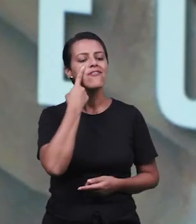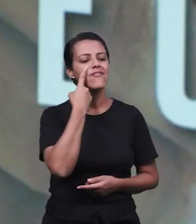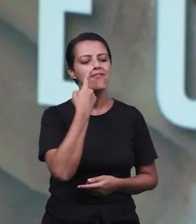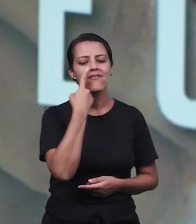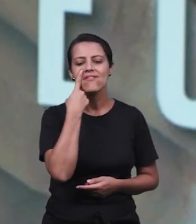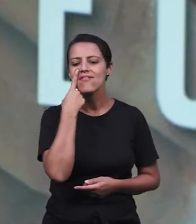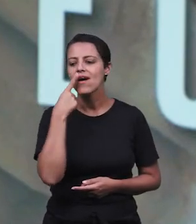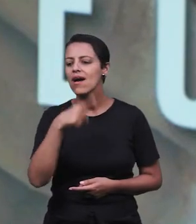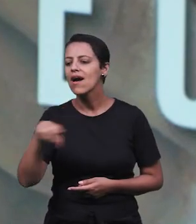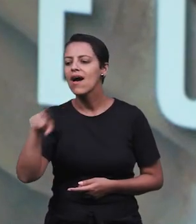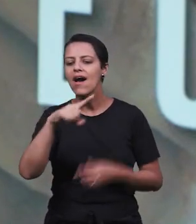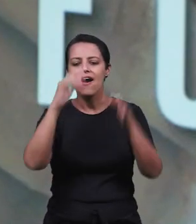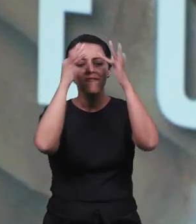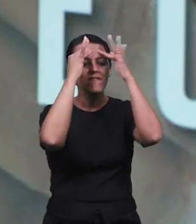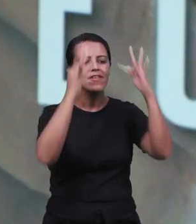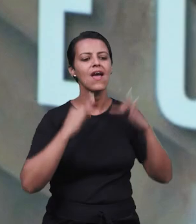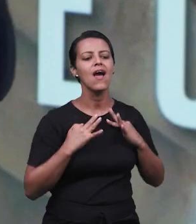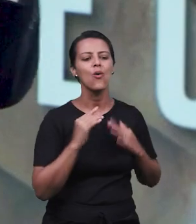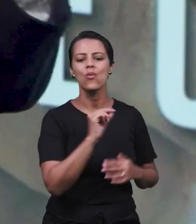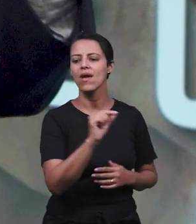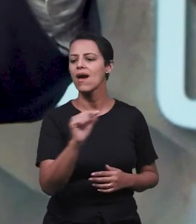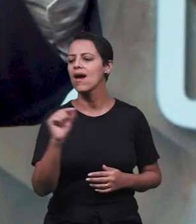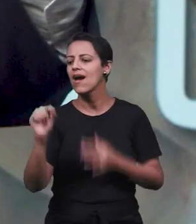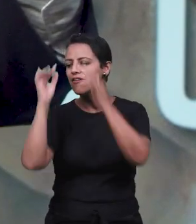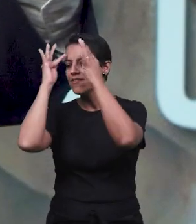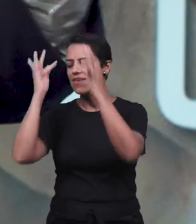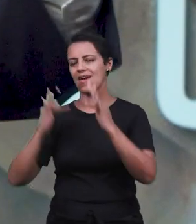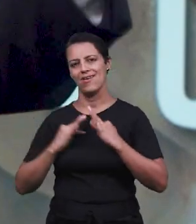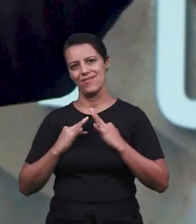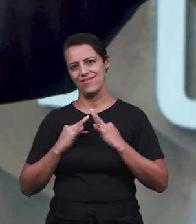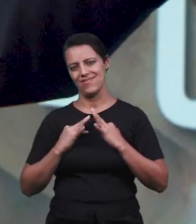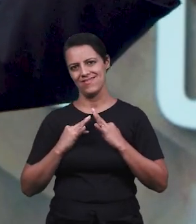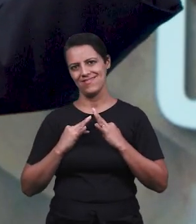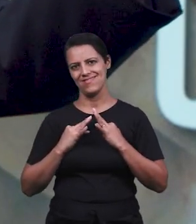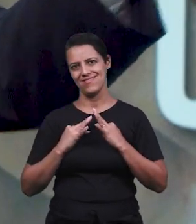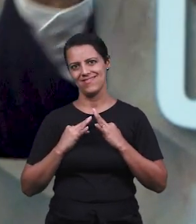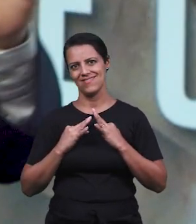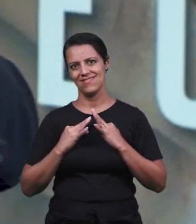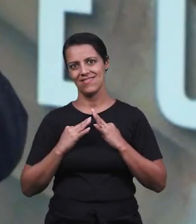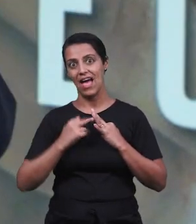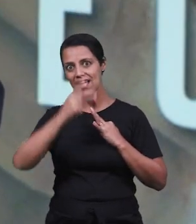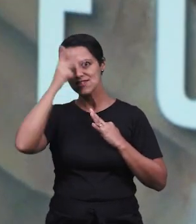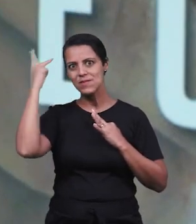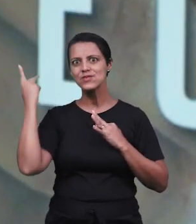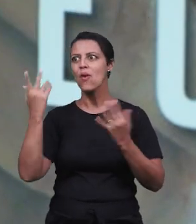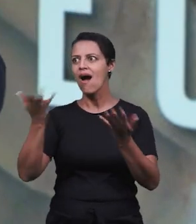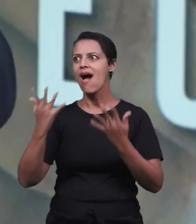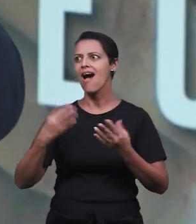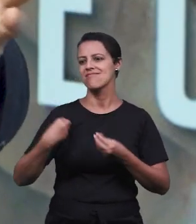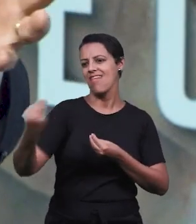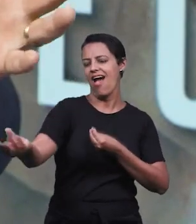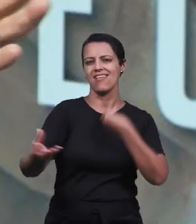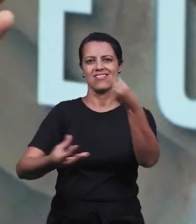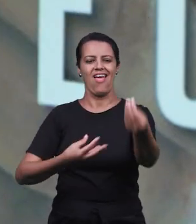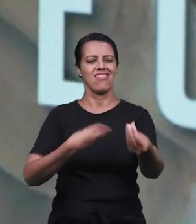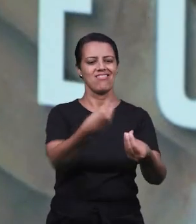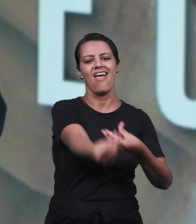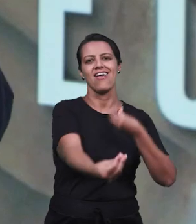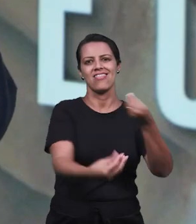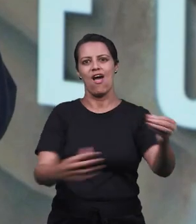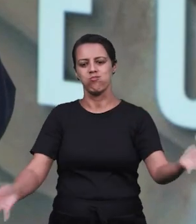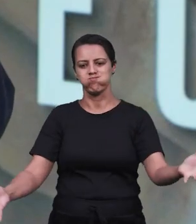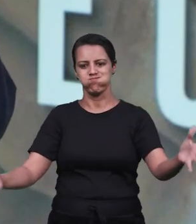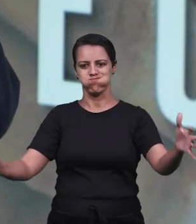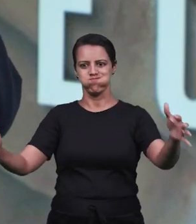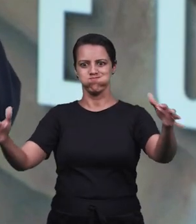deles. E eles compareceram, precisou mandar parar de tanta oferta que teve. E foi feito o tabernáculo.